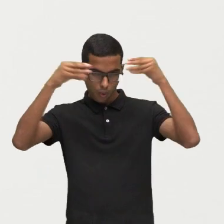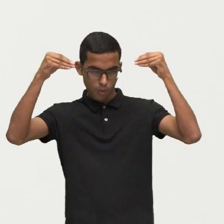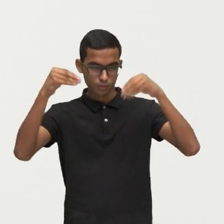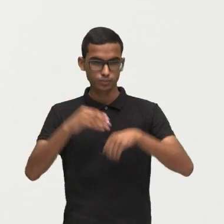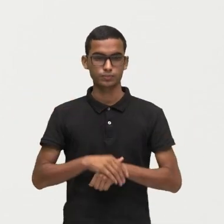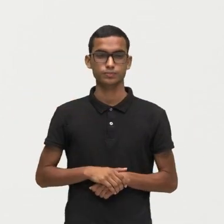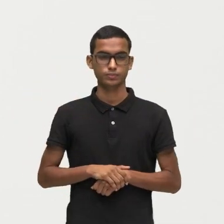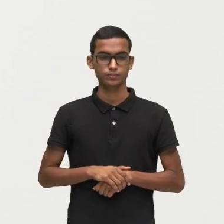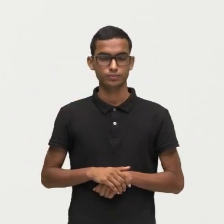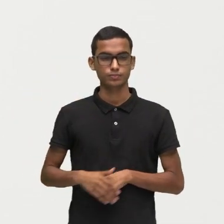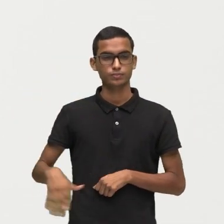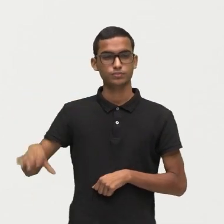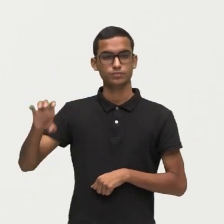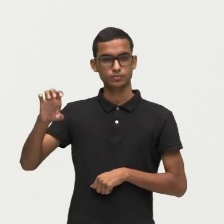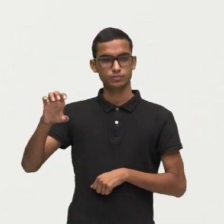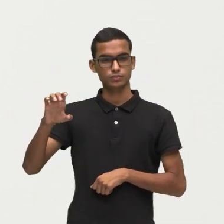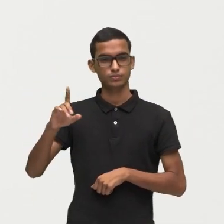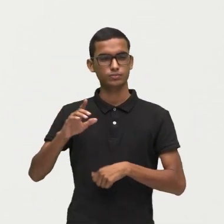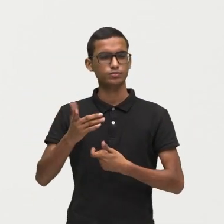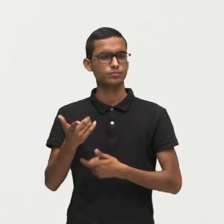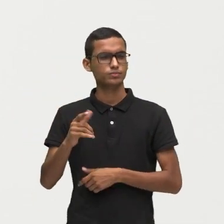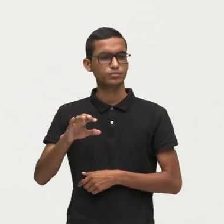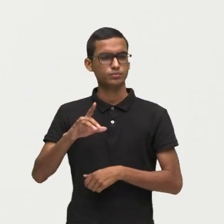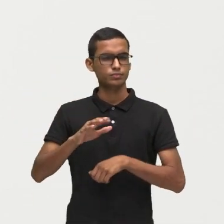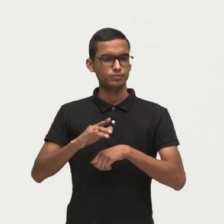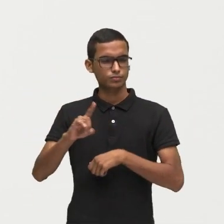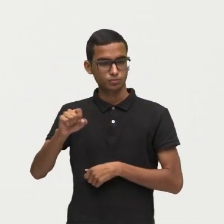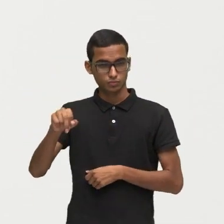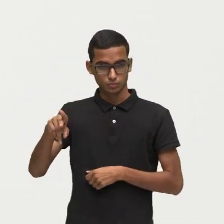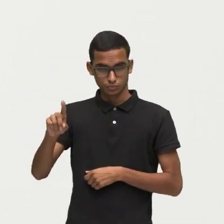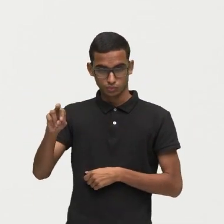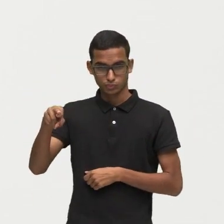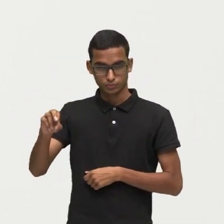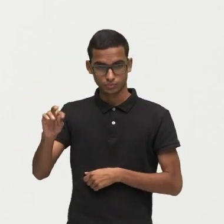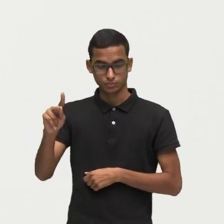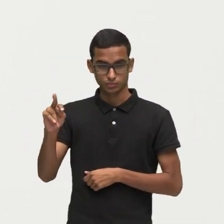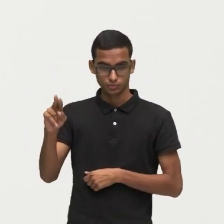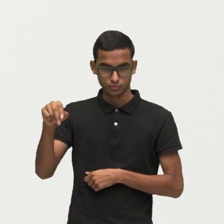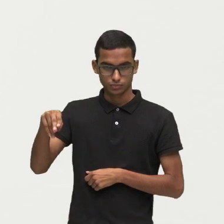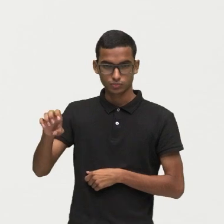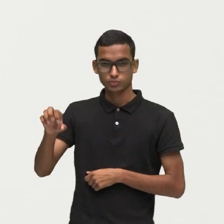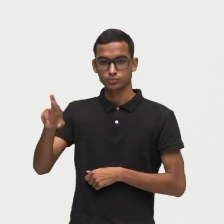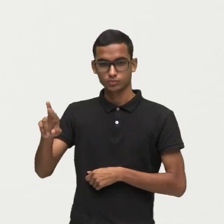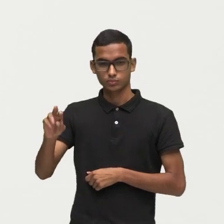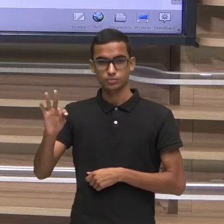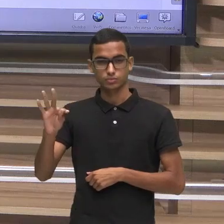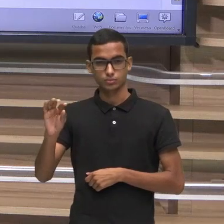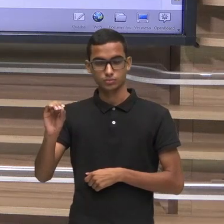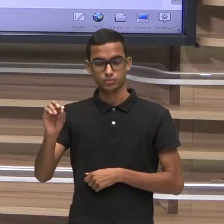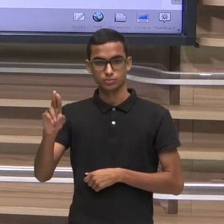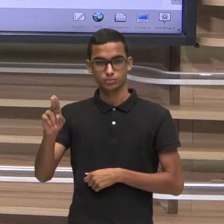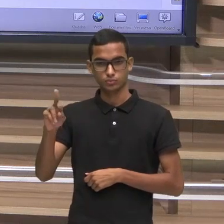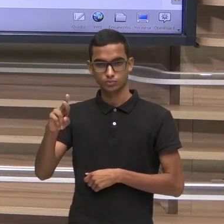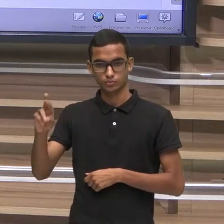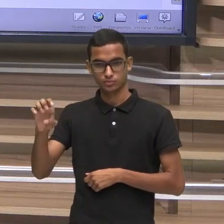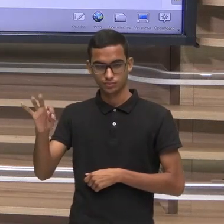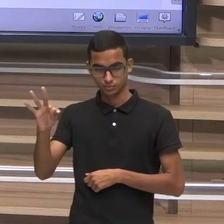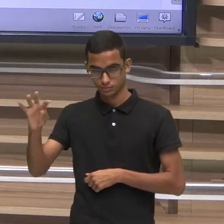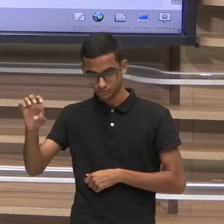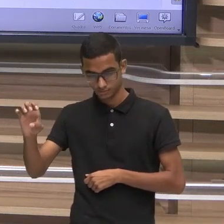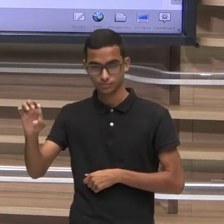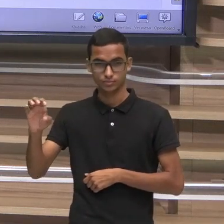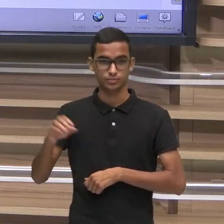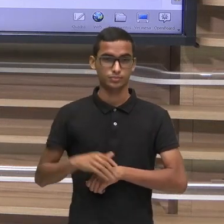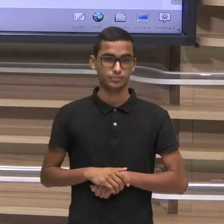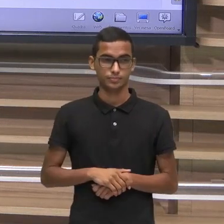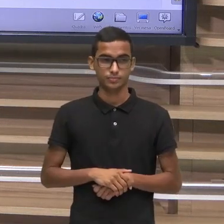E, síndrome de Turner ou Tourette. E aí você vai fazer essa análise, né, baseado no que